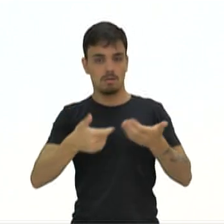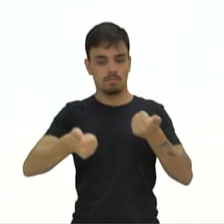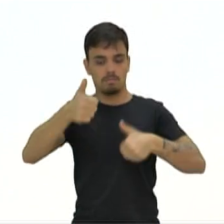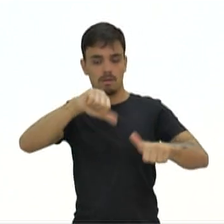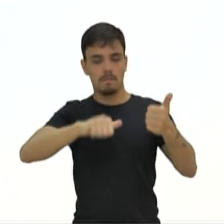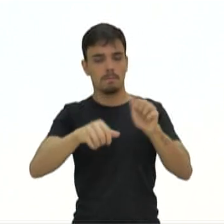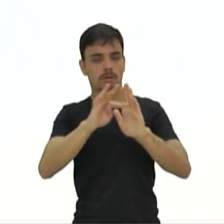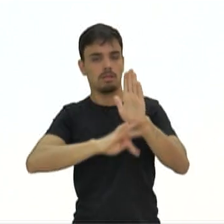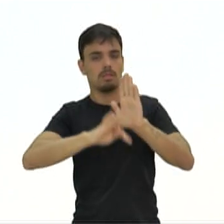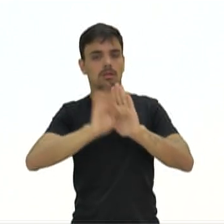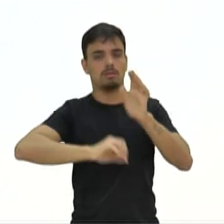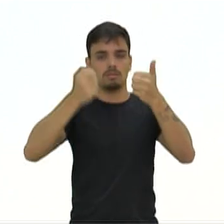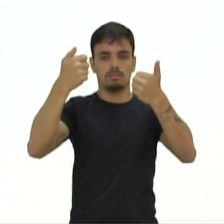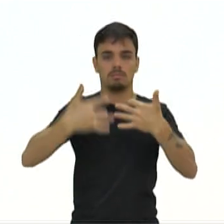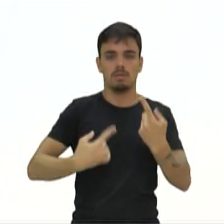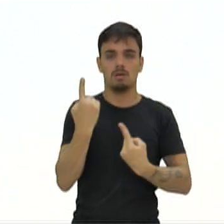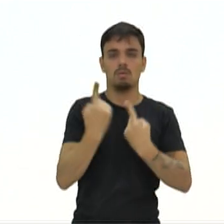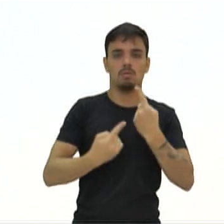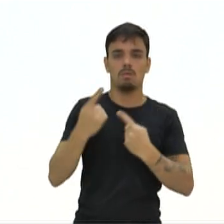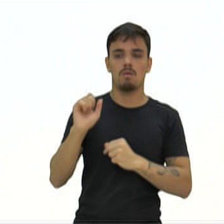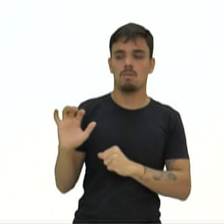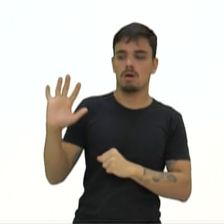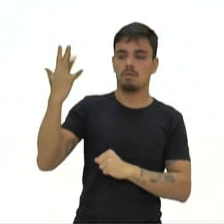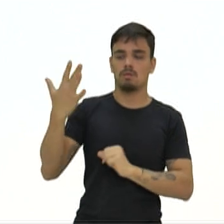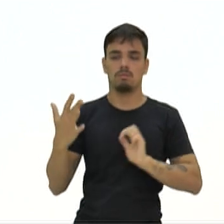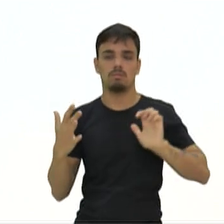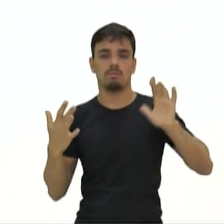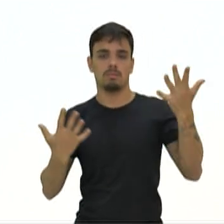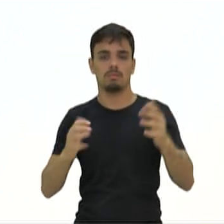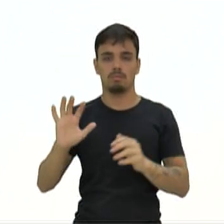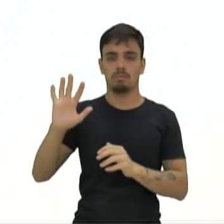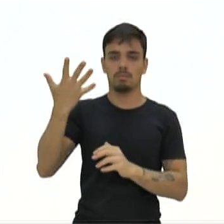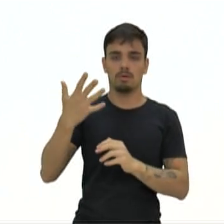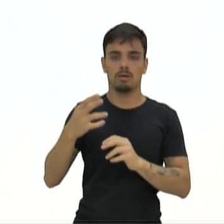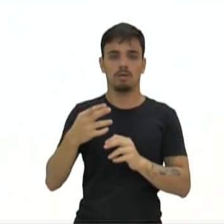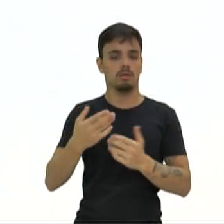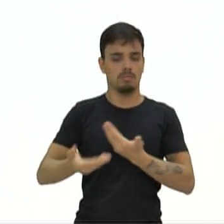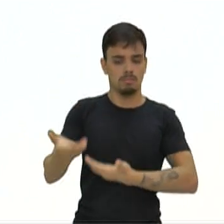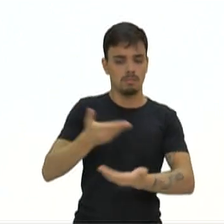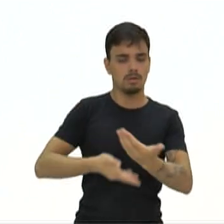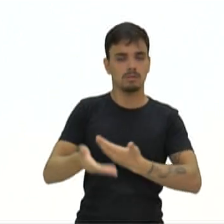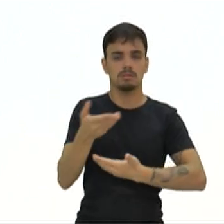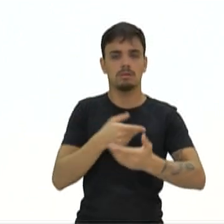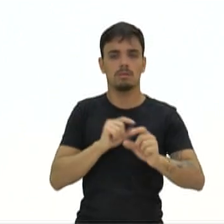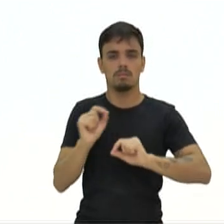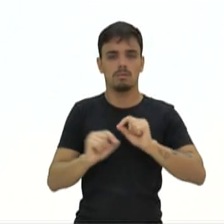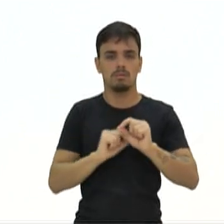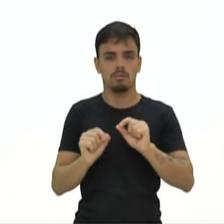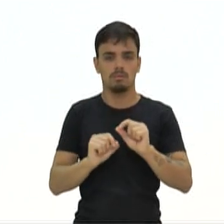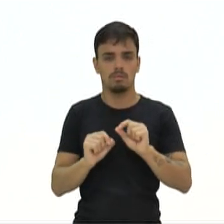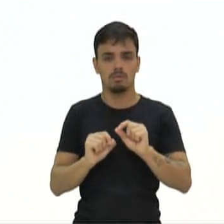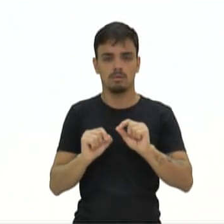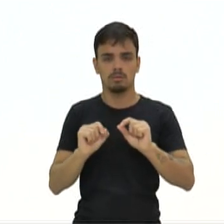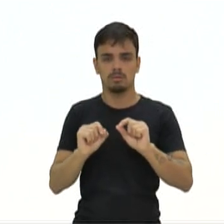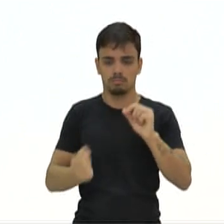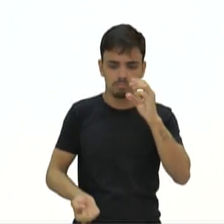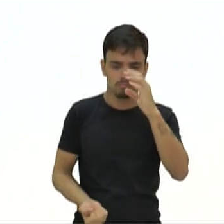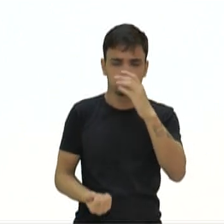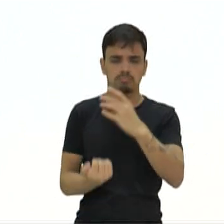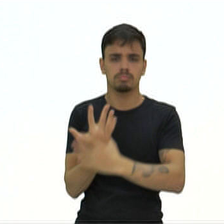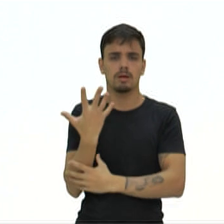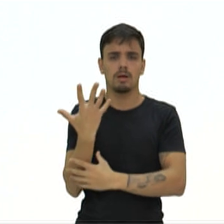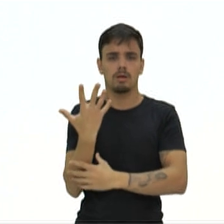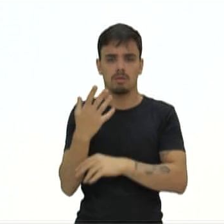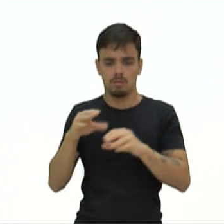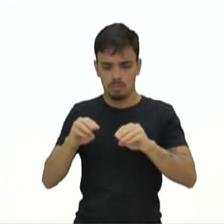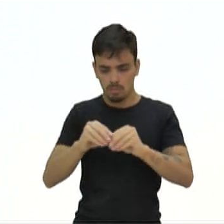um texto que explique quais são os fatores que participam da formação